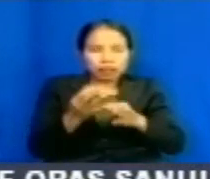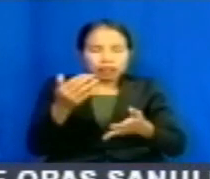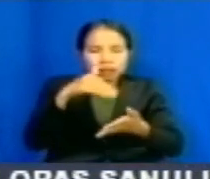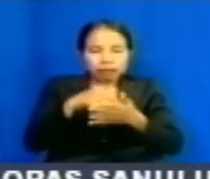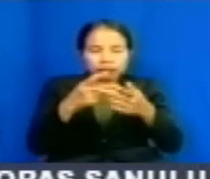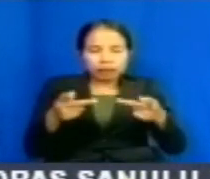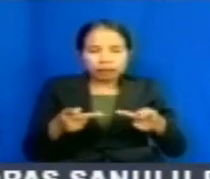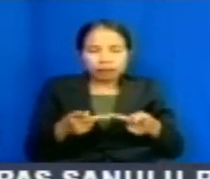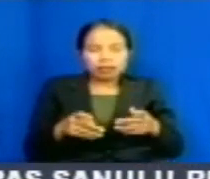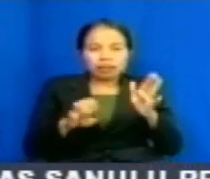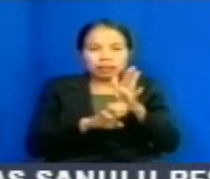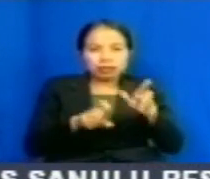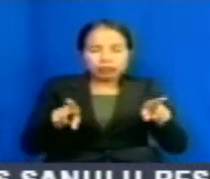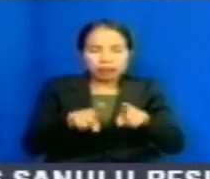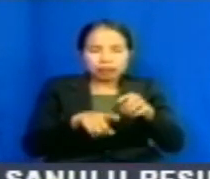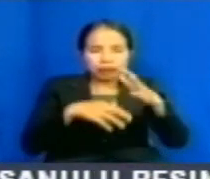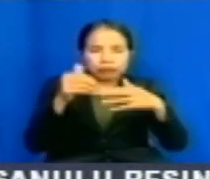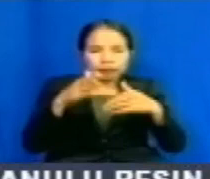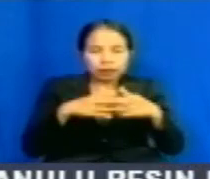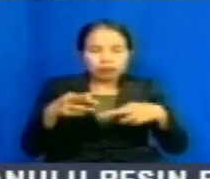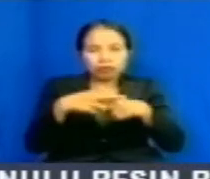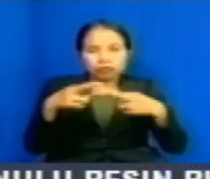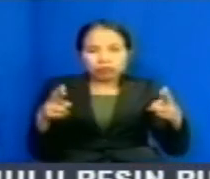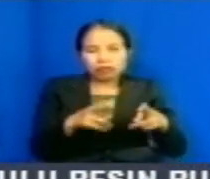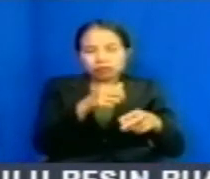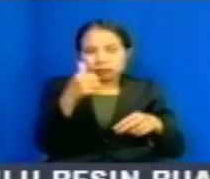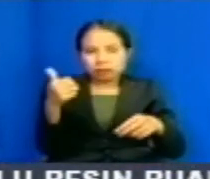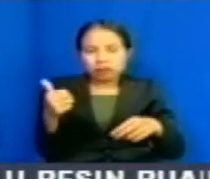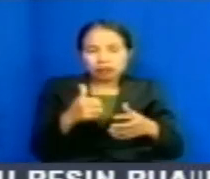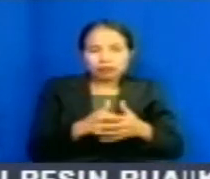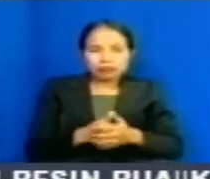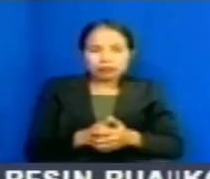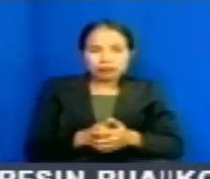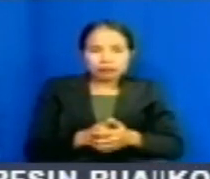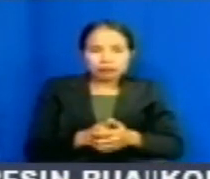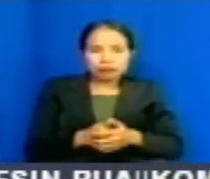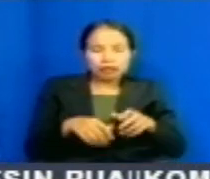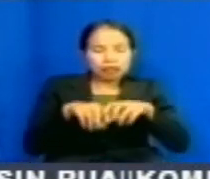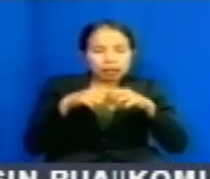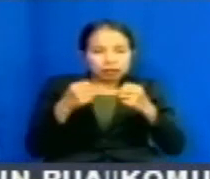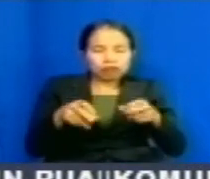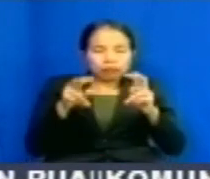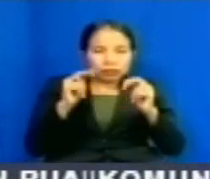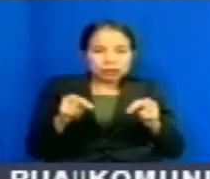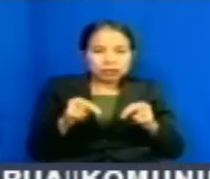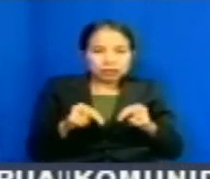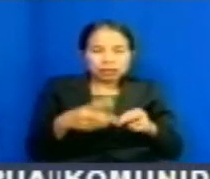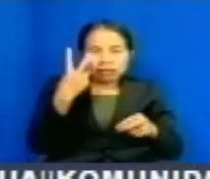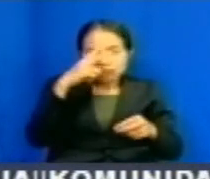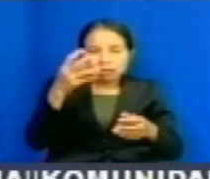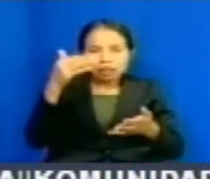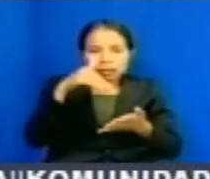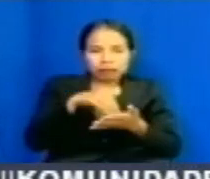infraestrutura. Ah, e a quarto balo, os cuacona, e ne precisa a mi hara e fila